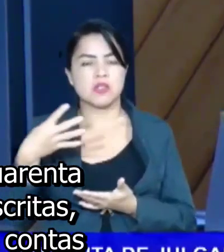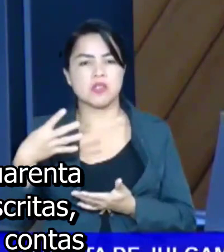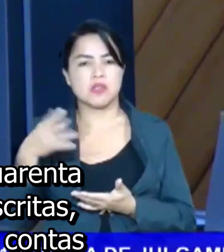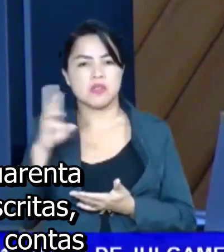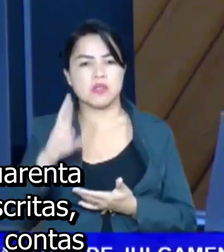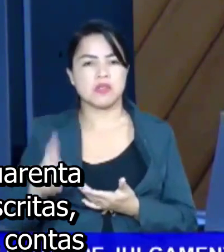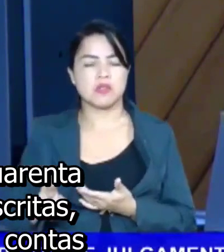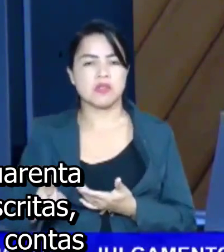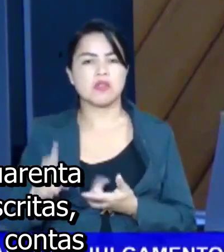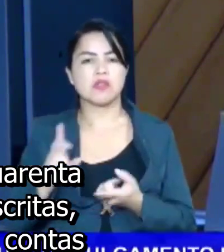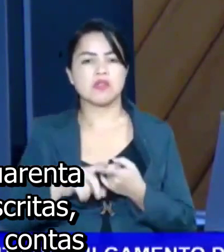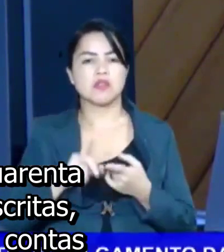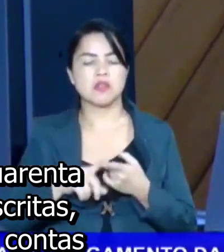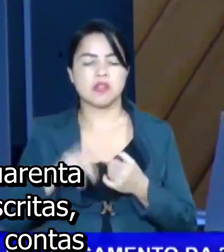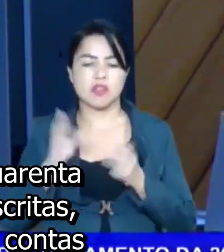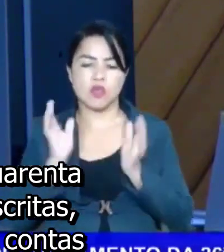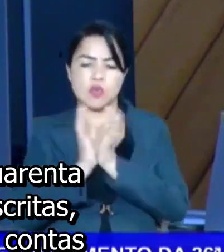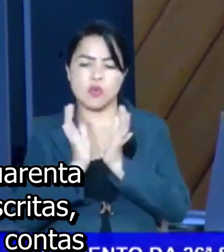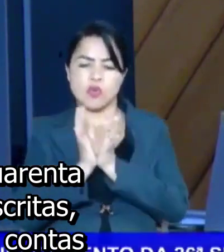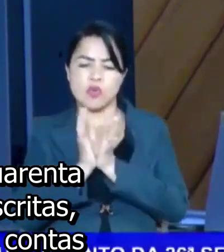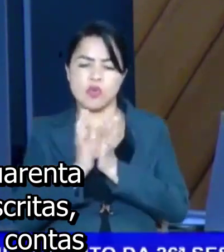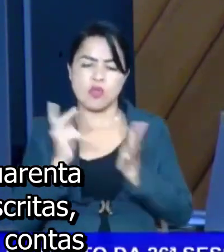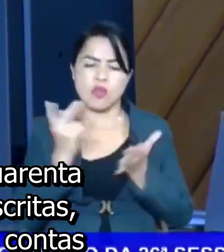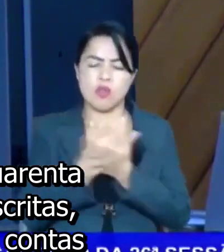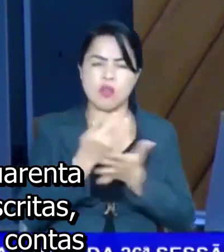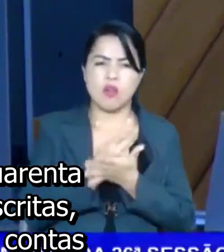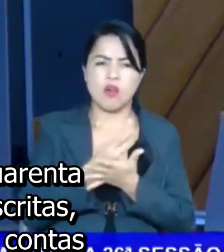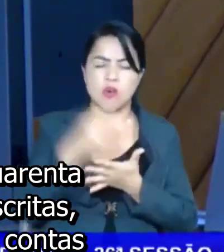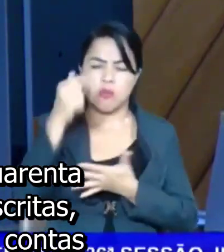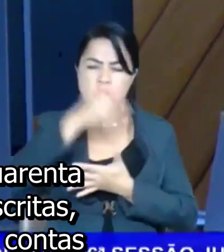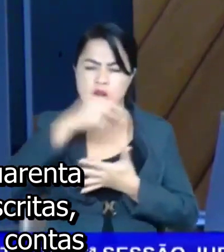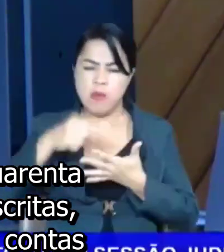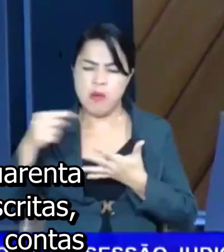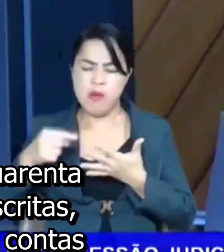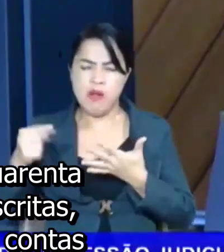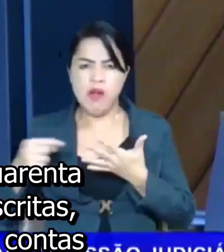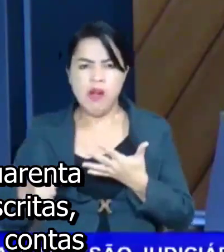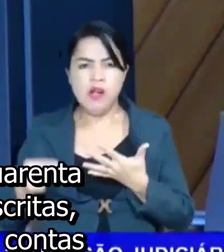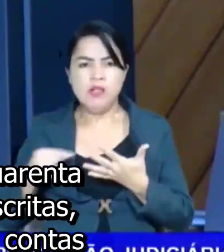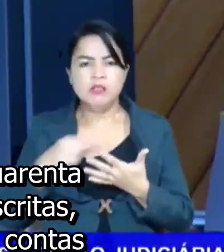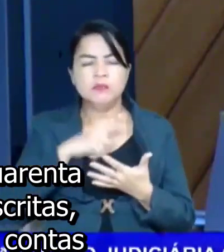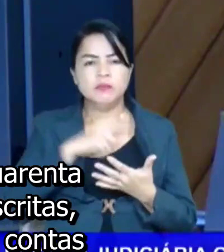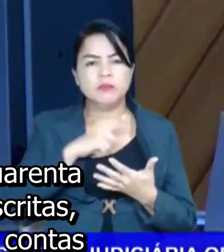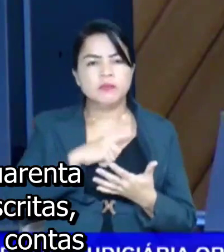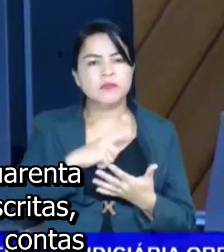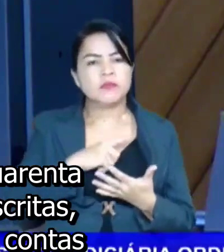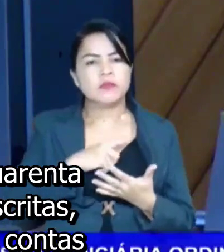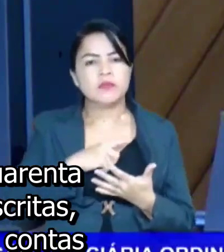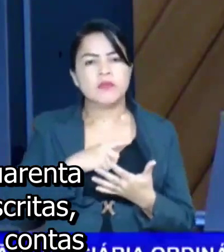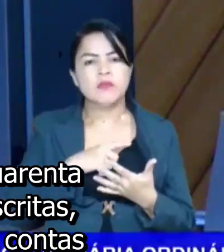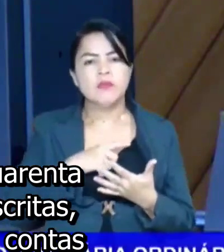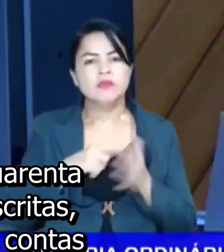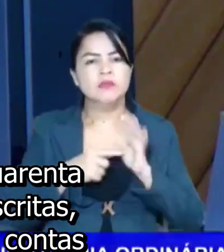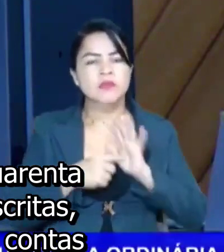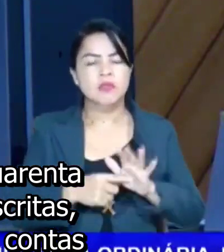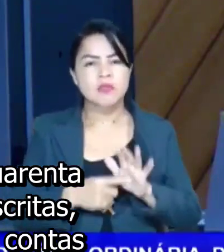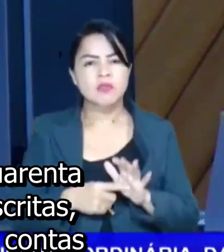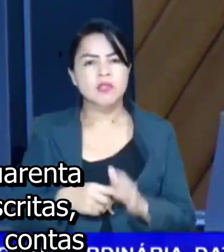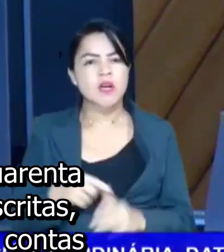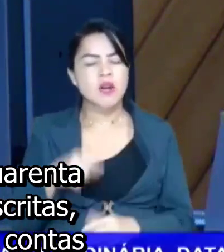E o conjunto das falhas descritas, contudo, não compromete a